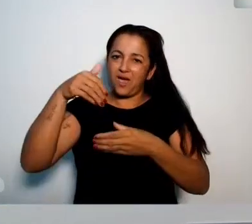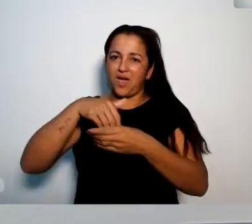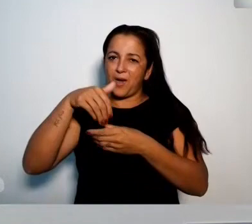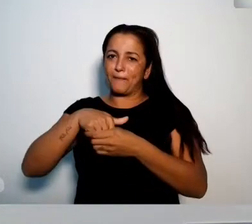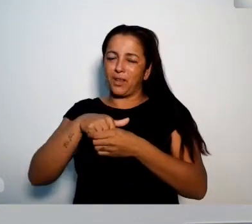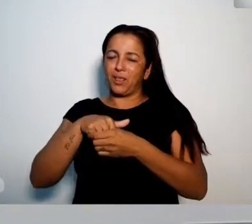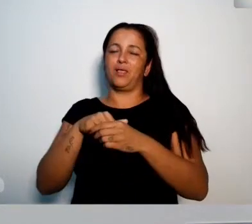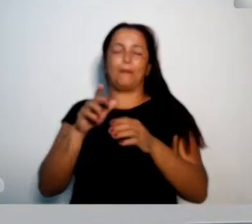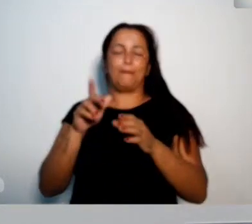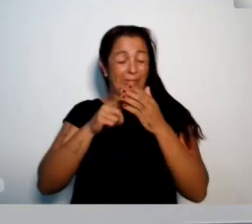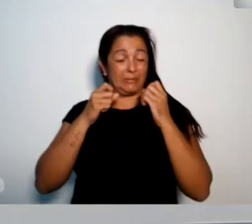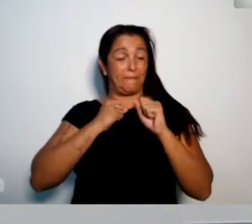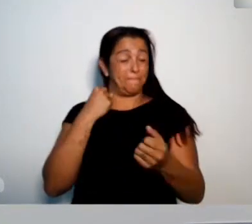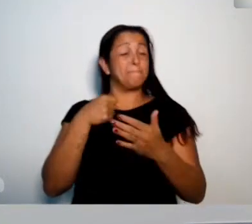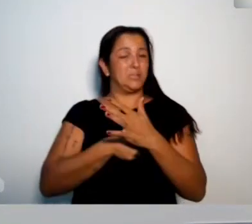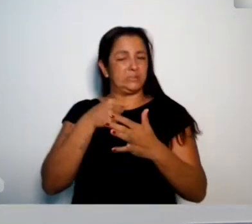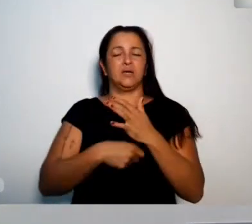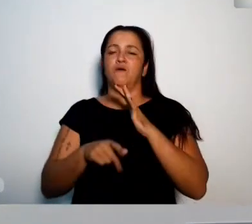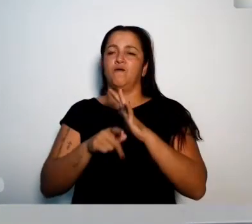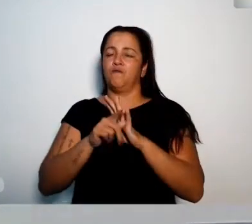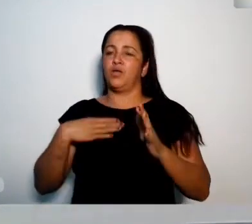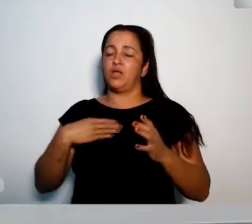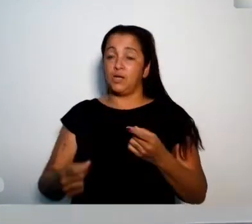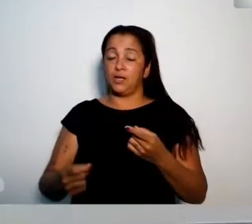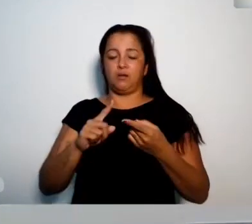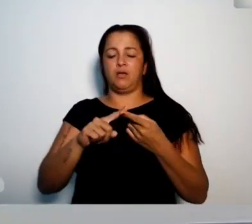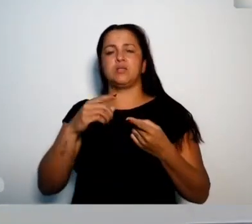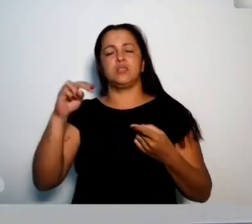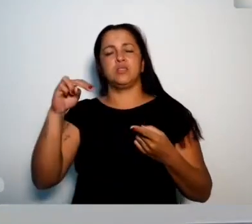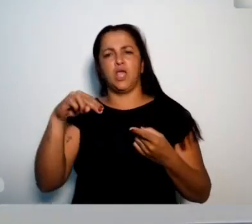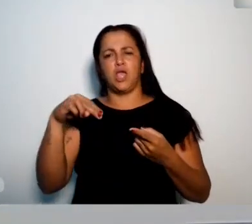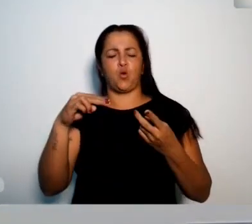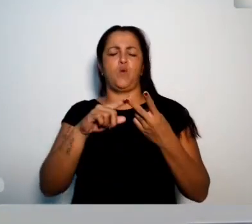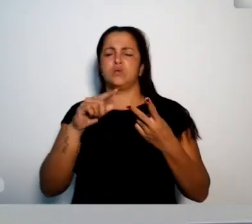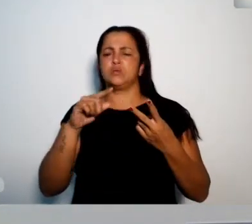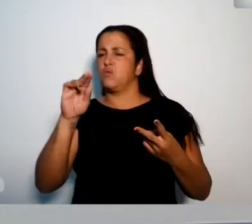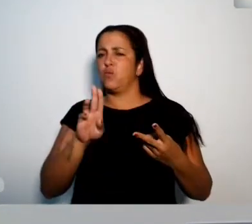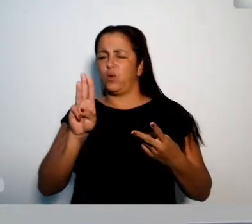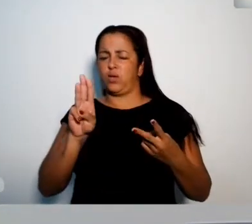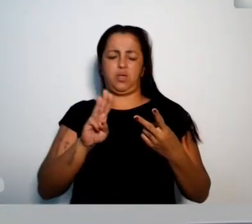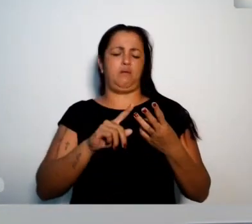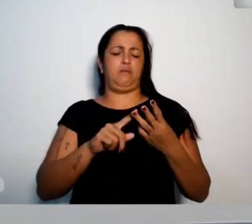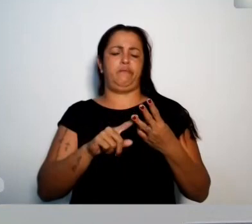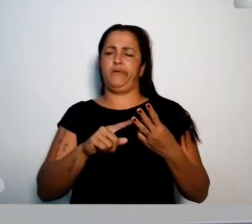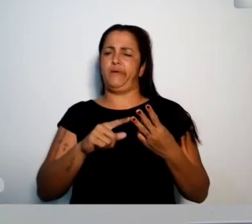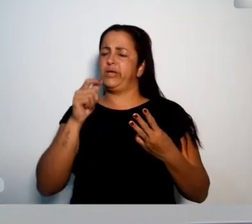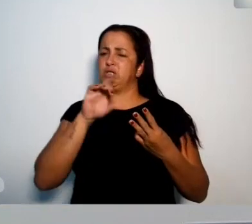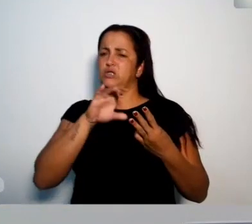filho Nicolas, meu filho William. Aproveitar e agradecer toda a minha família e a população da minha região que sempre